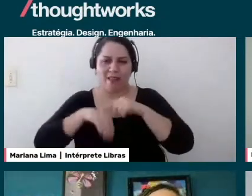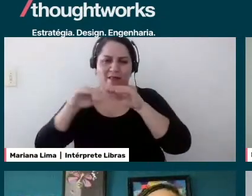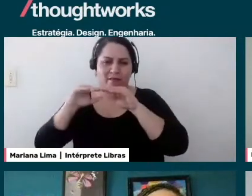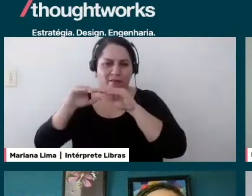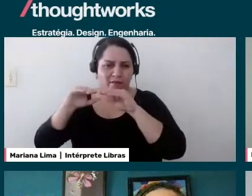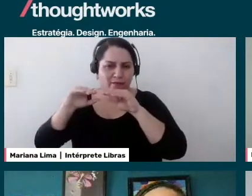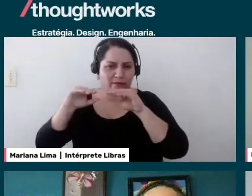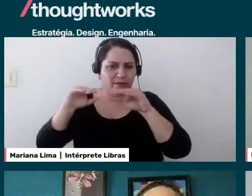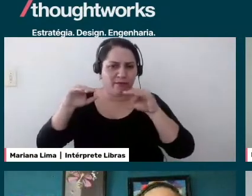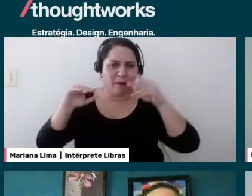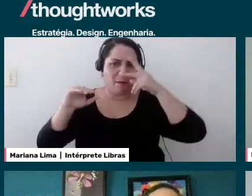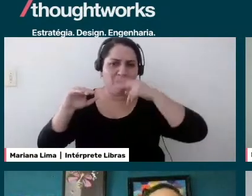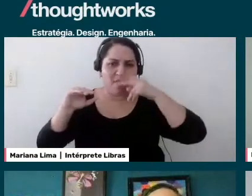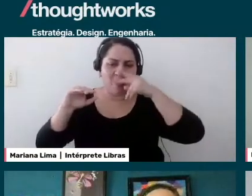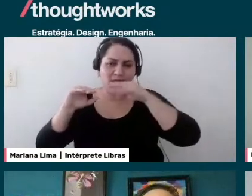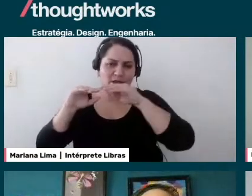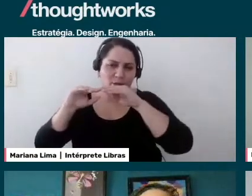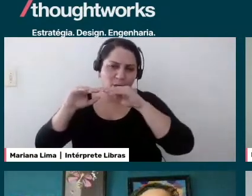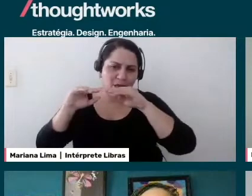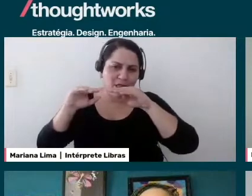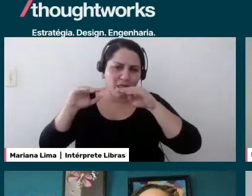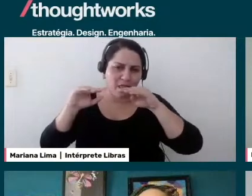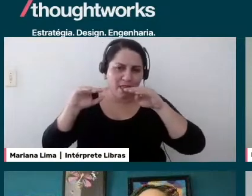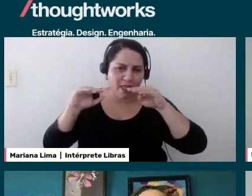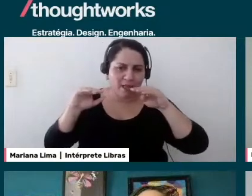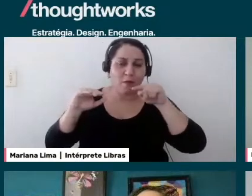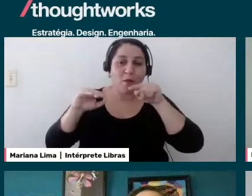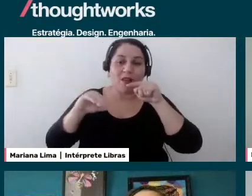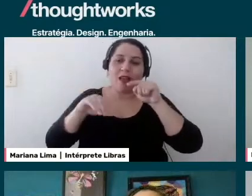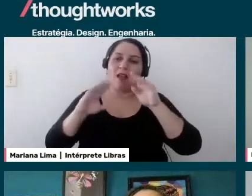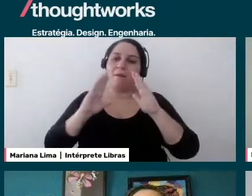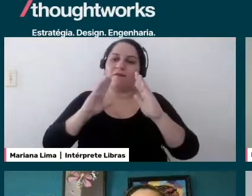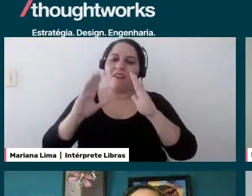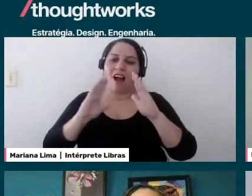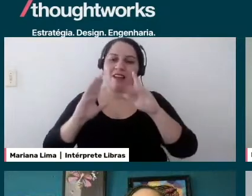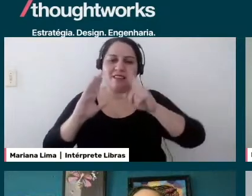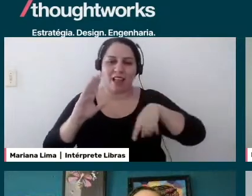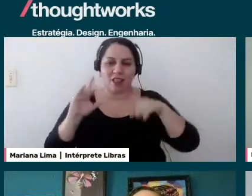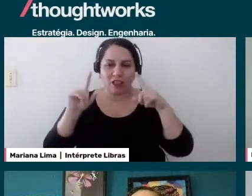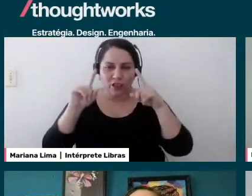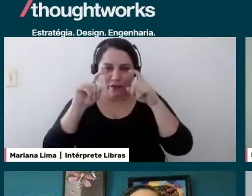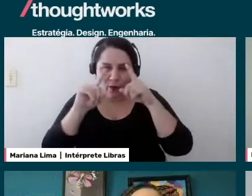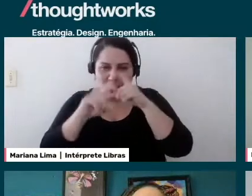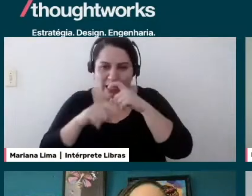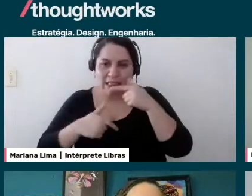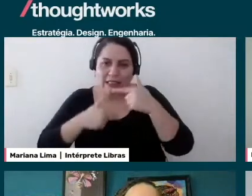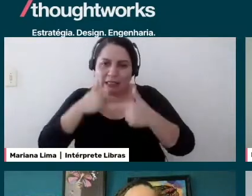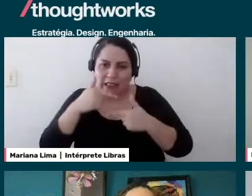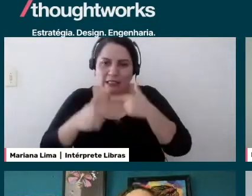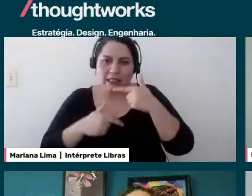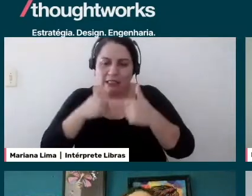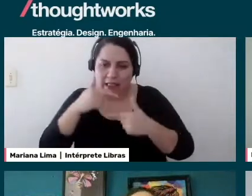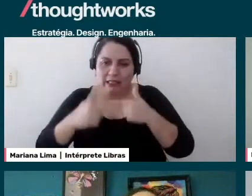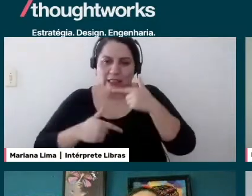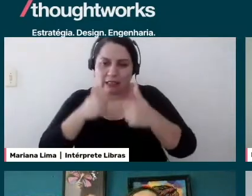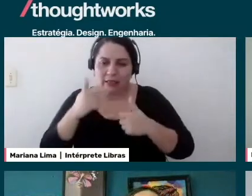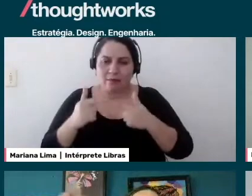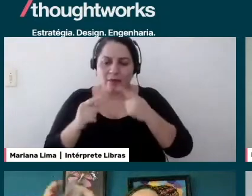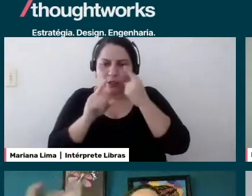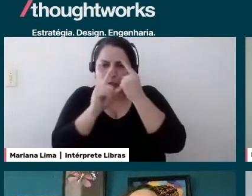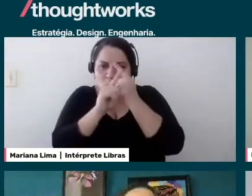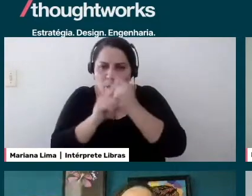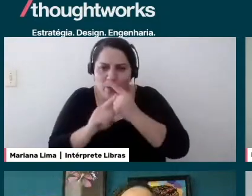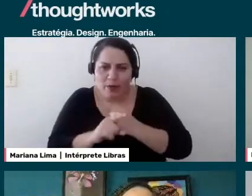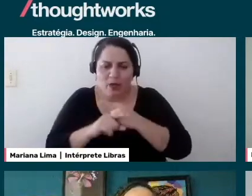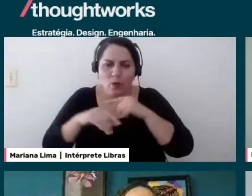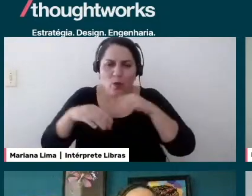essa curvinha ali, né, da dificuldade inicial, de rever os códigos internos para que a